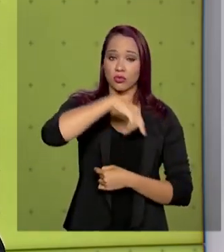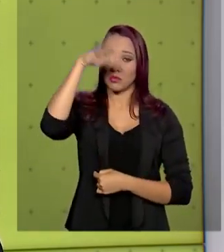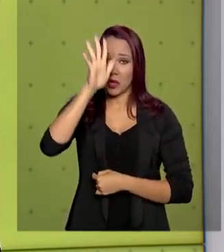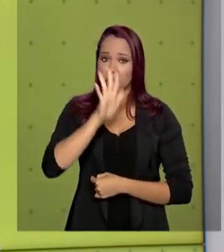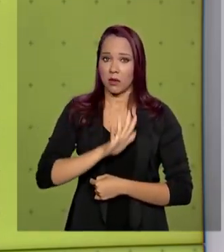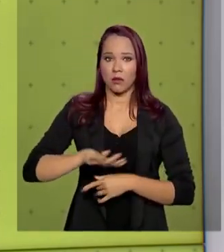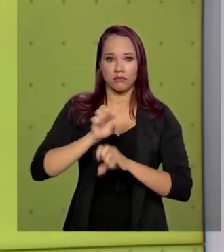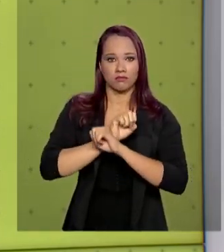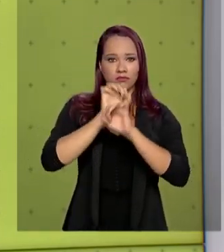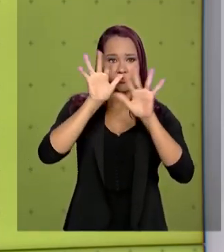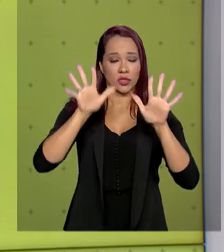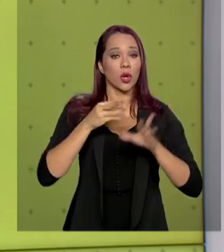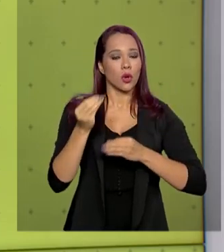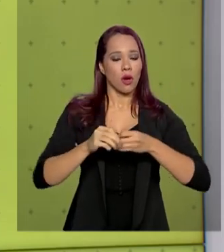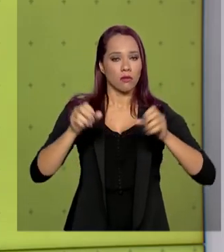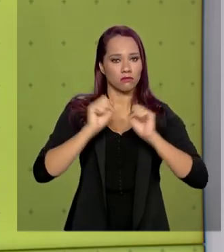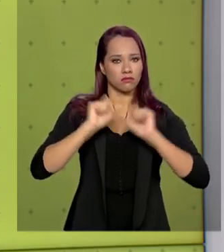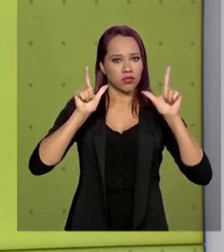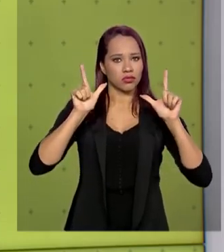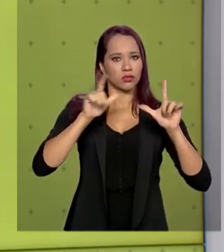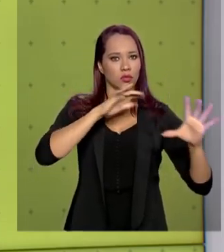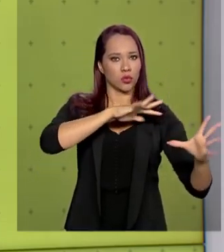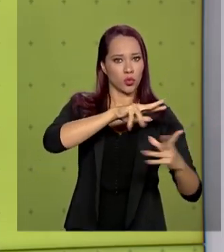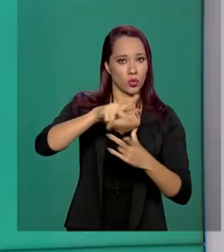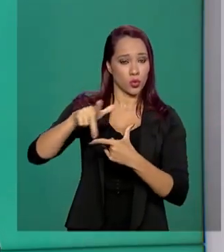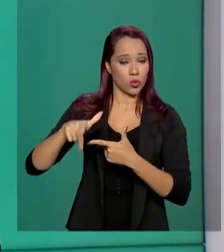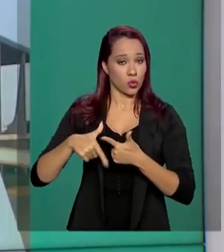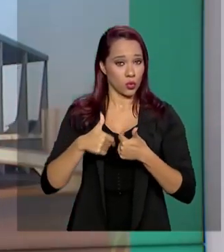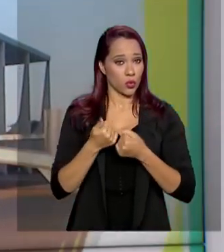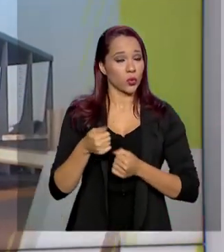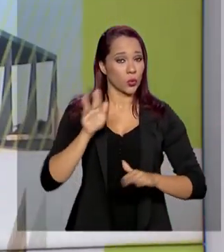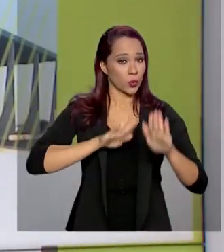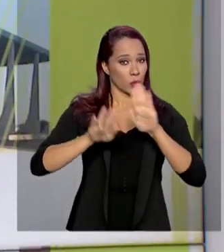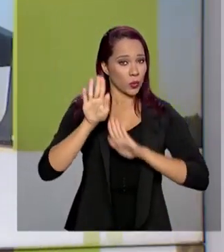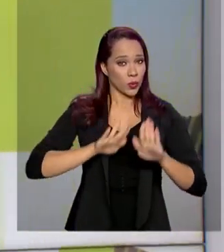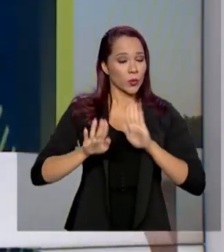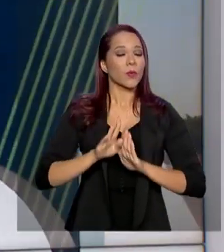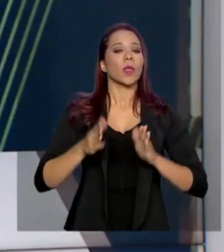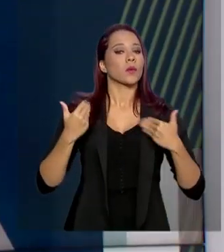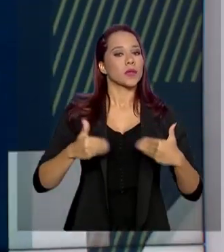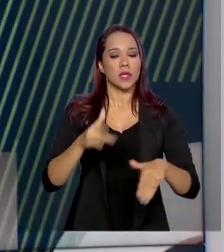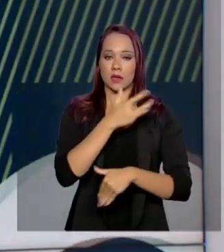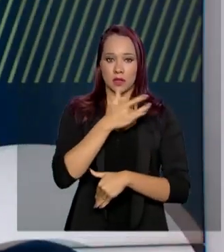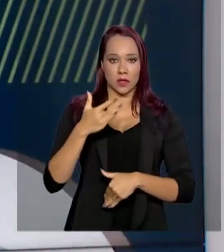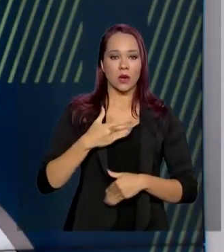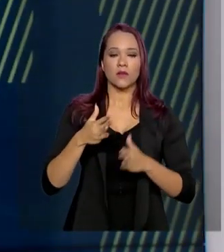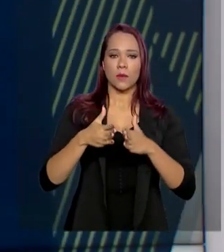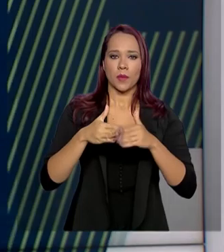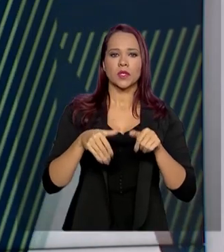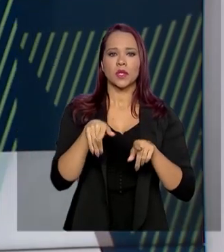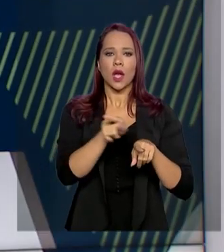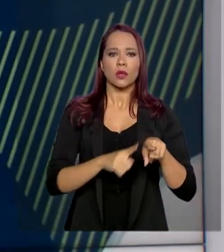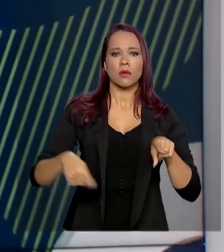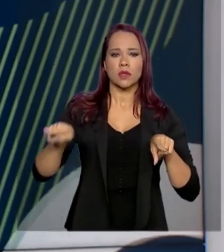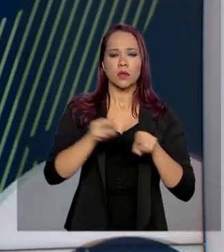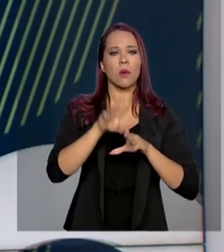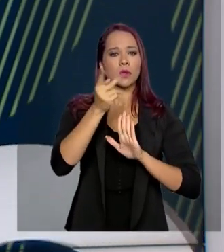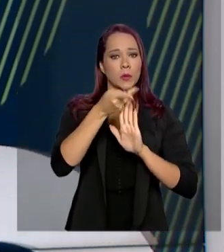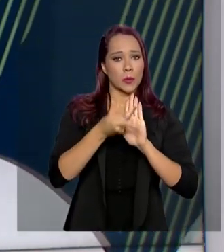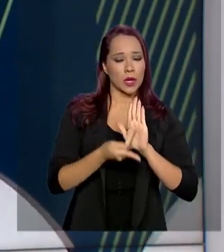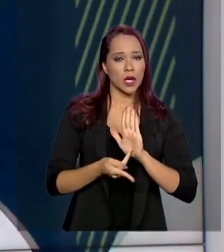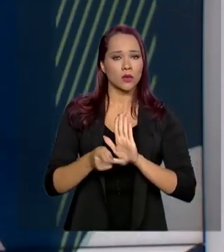com o aumento do nível de alerta global para a visão do novo coronavírus o ministério da saúde vai pedir atualização de